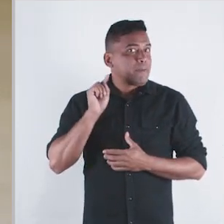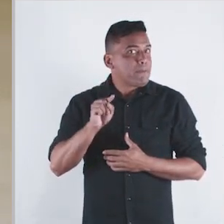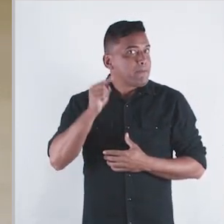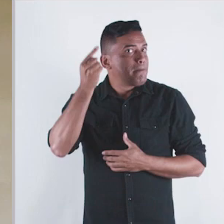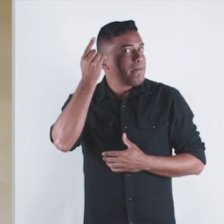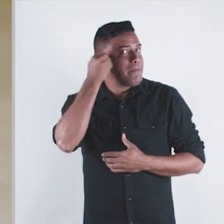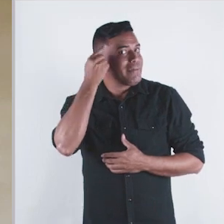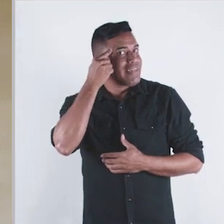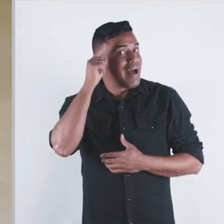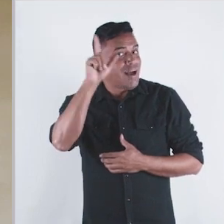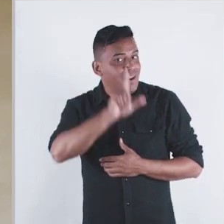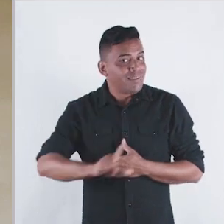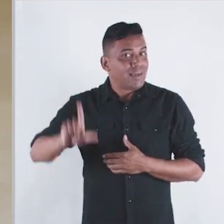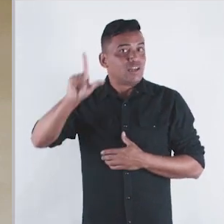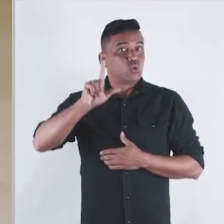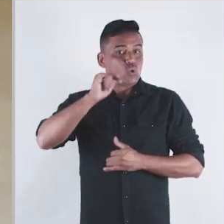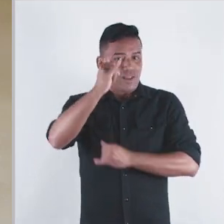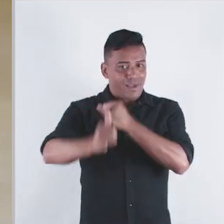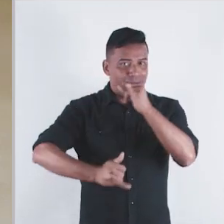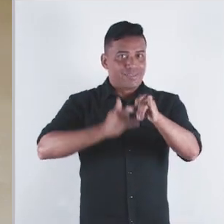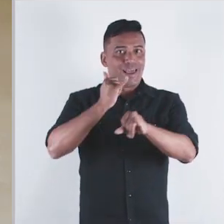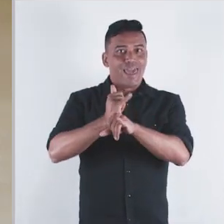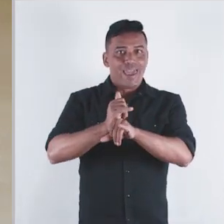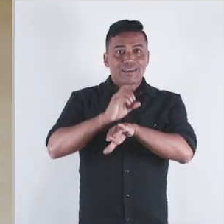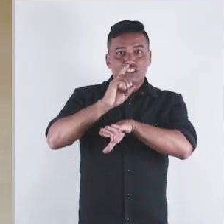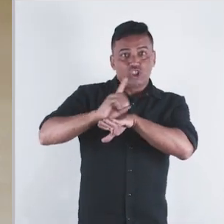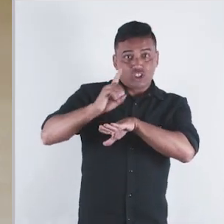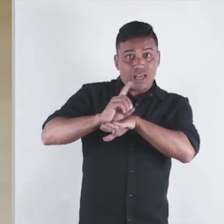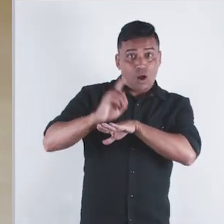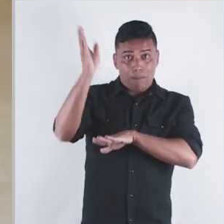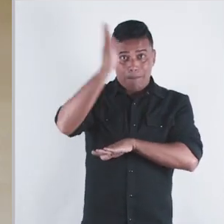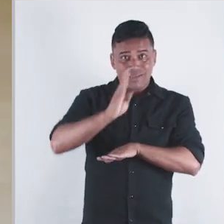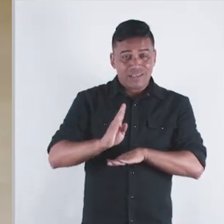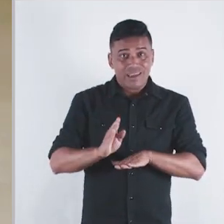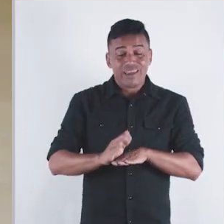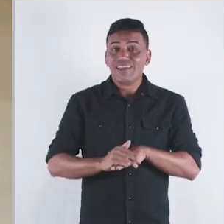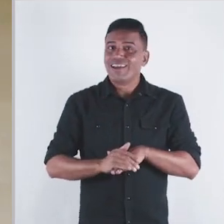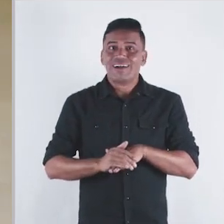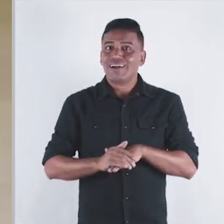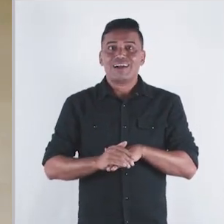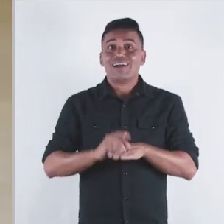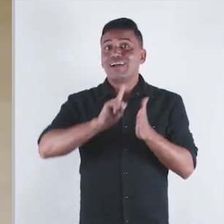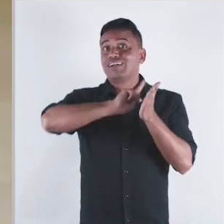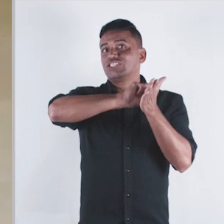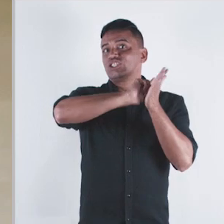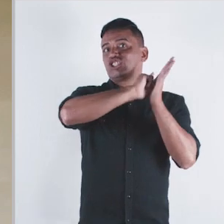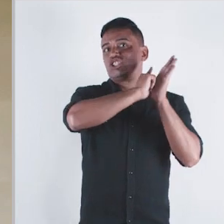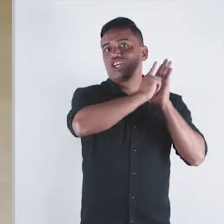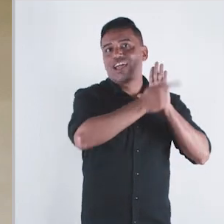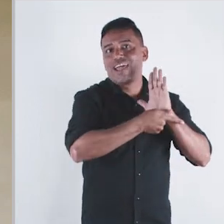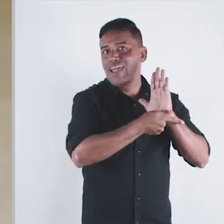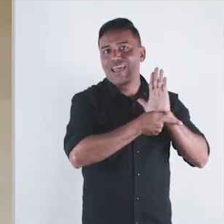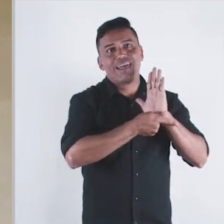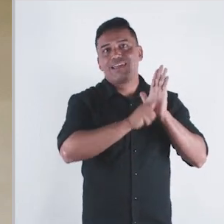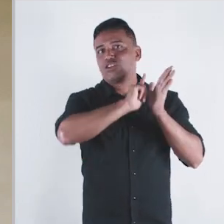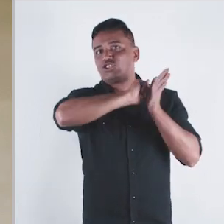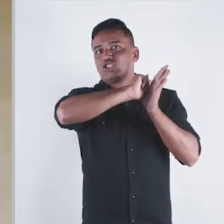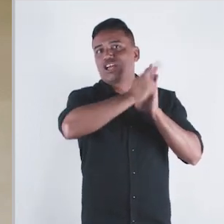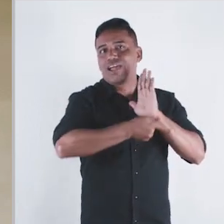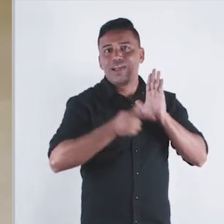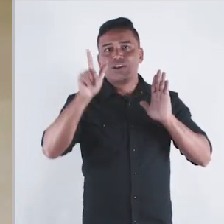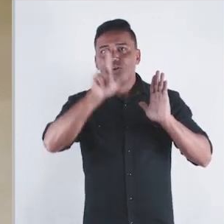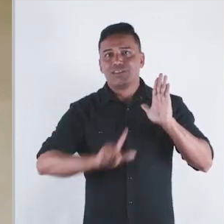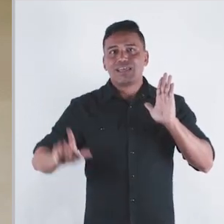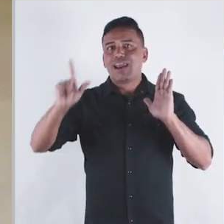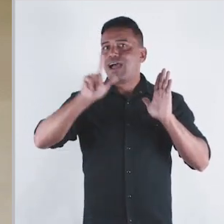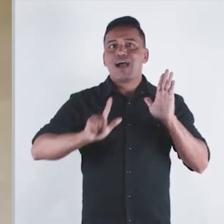literatura digital brasileira há gêneros que ainda não foram previstos, né? Há gêneros literários digitais